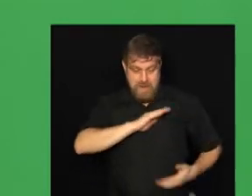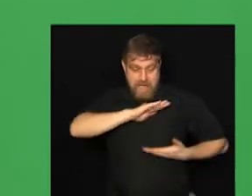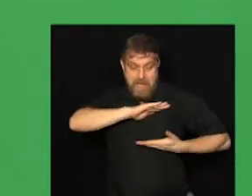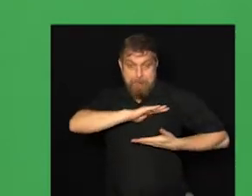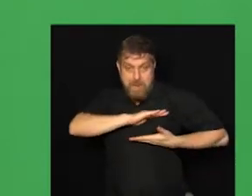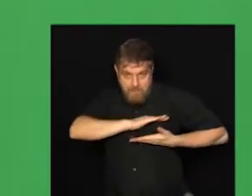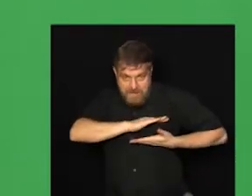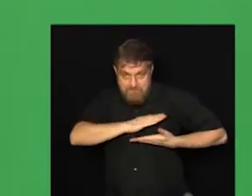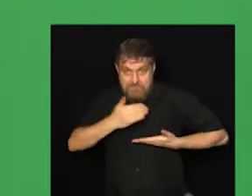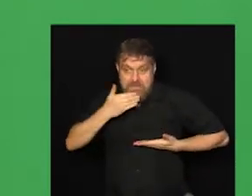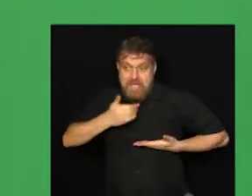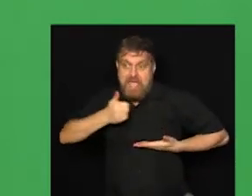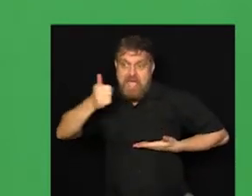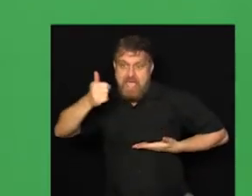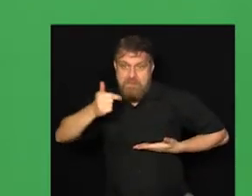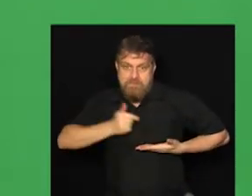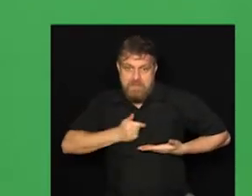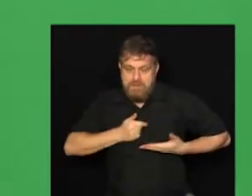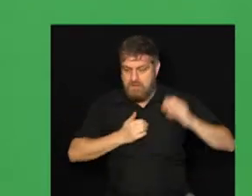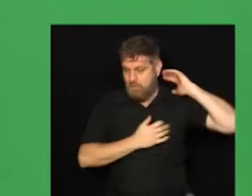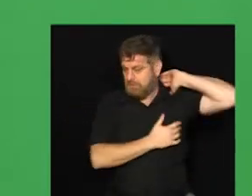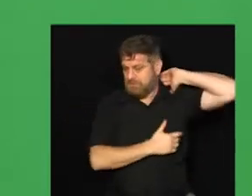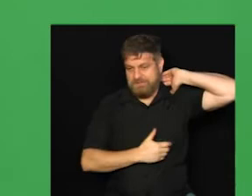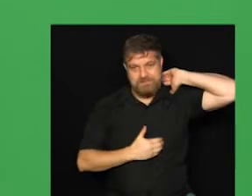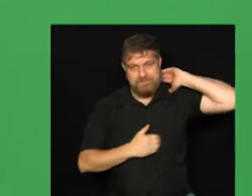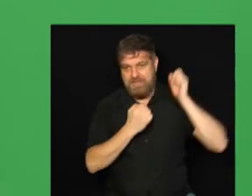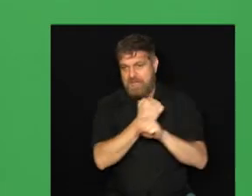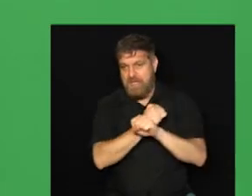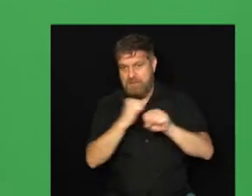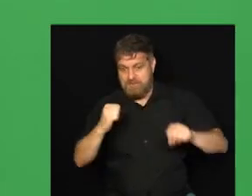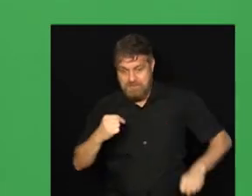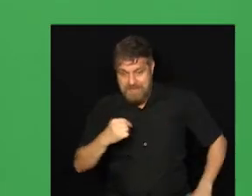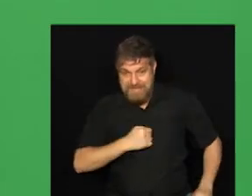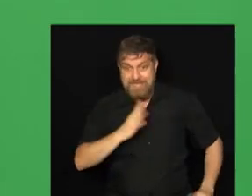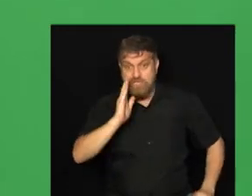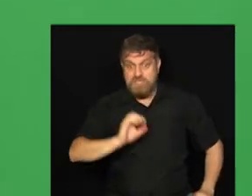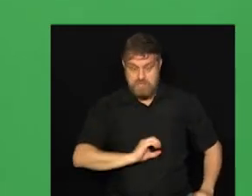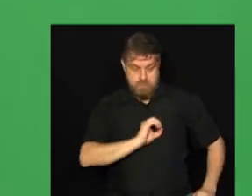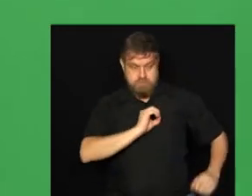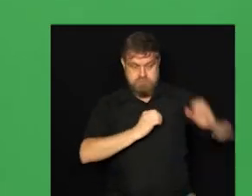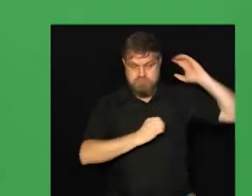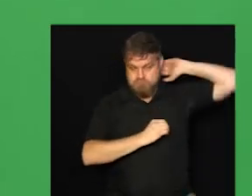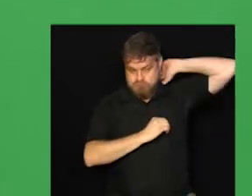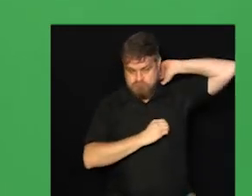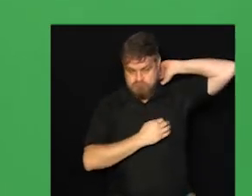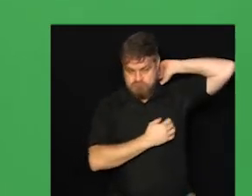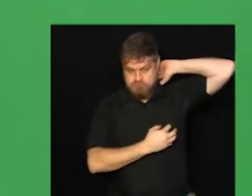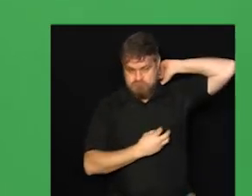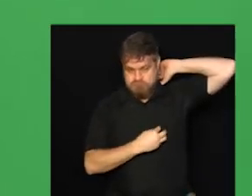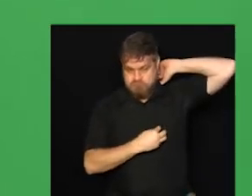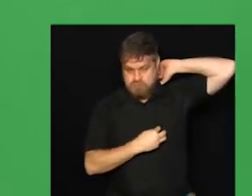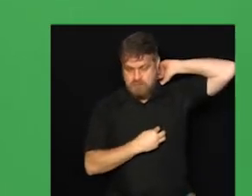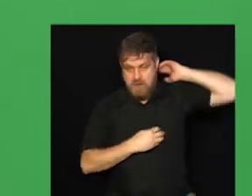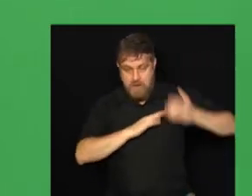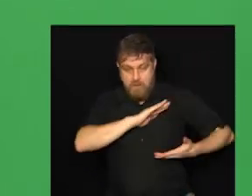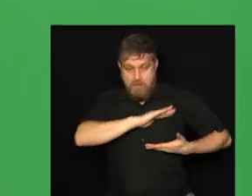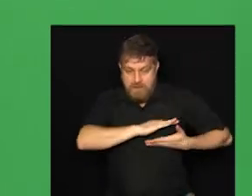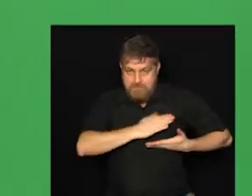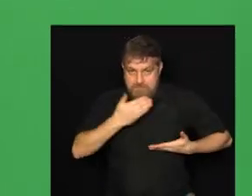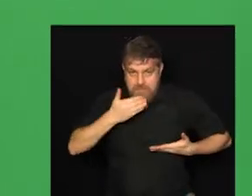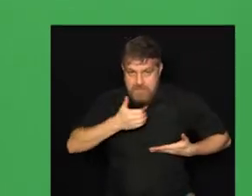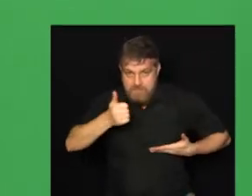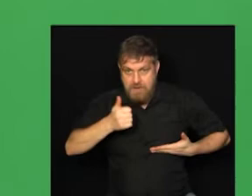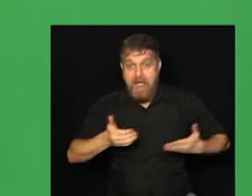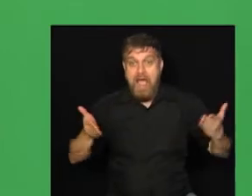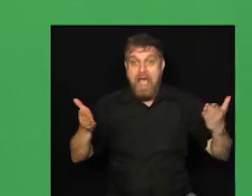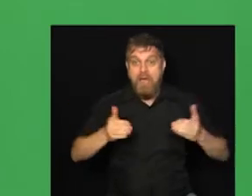muito menor do que a mulher conseguiria pelo autoexame, que seria em torno de 2 centímetros. Então, agora atualmente falamos